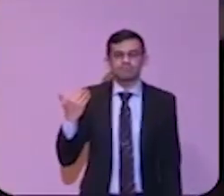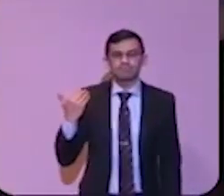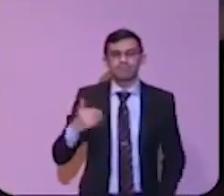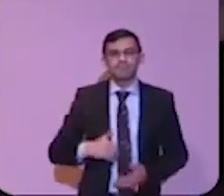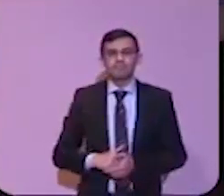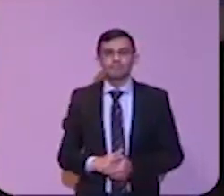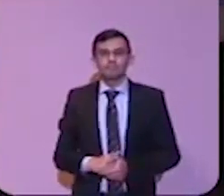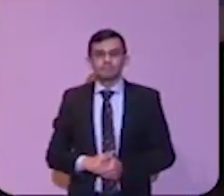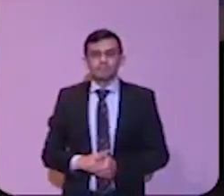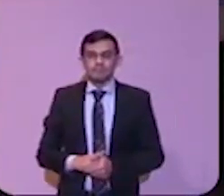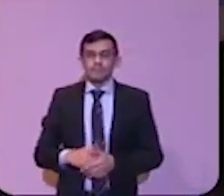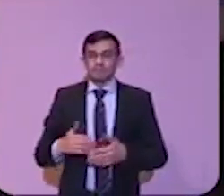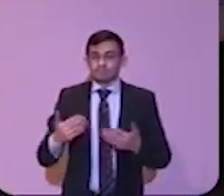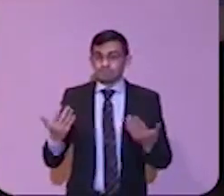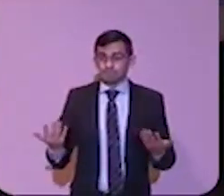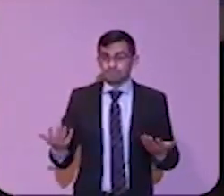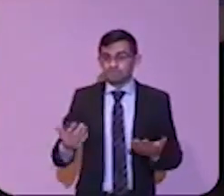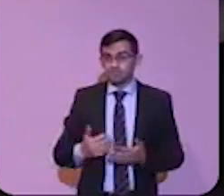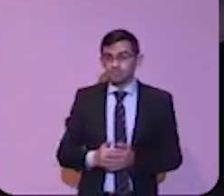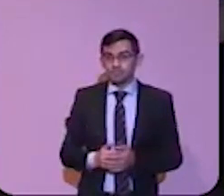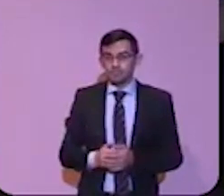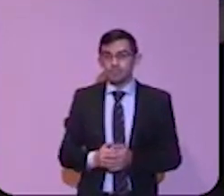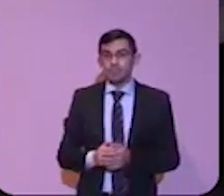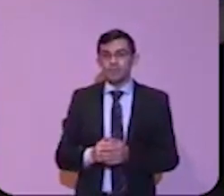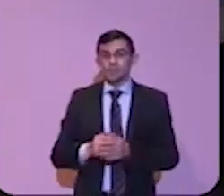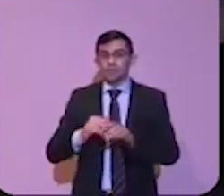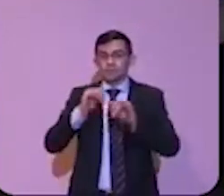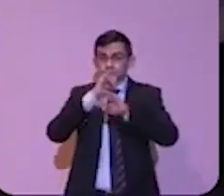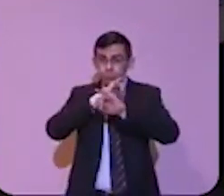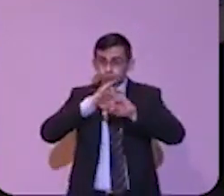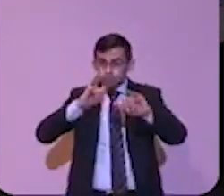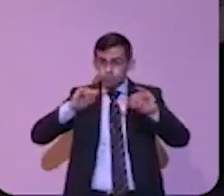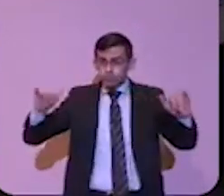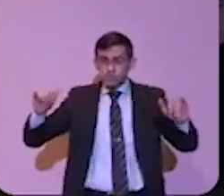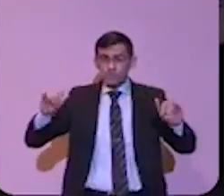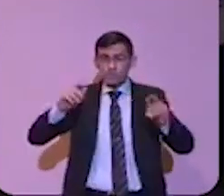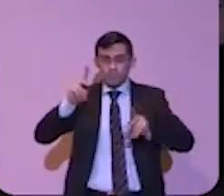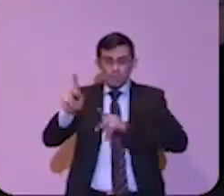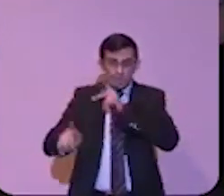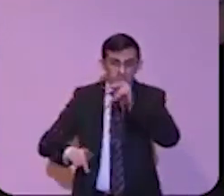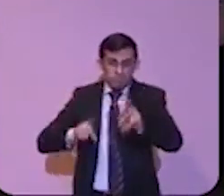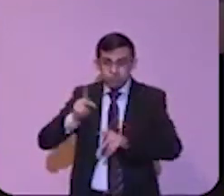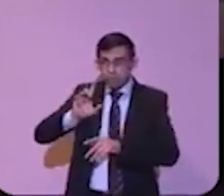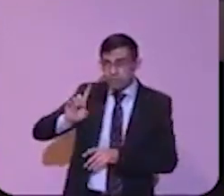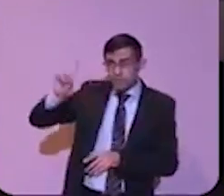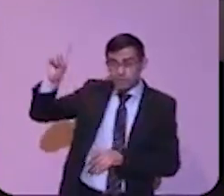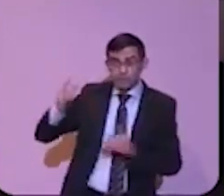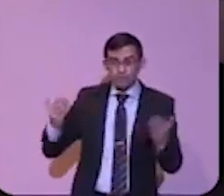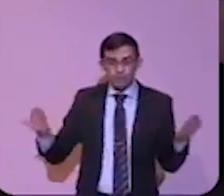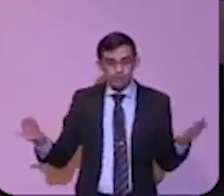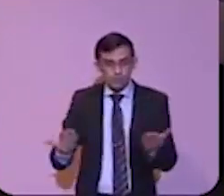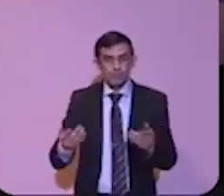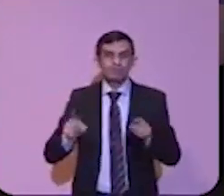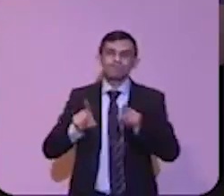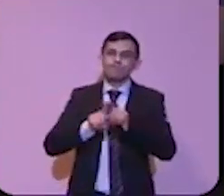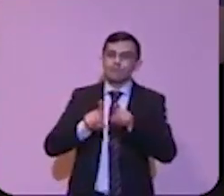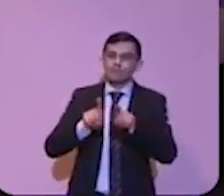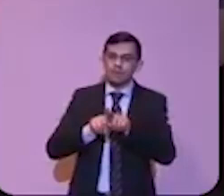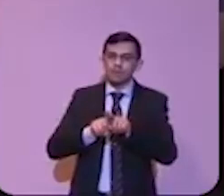morte. Então, a mensagem para o povo de Deus hoje, ainda é